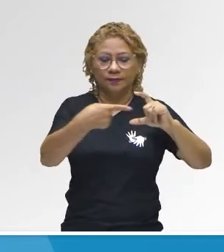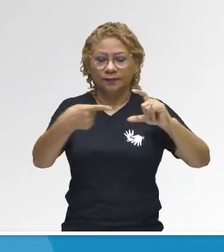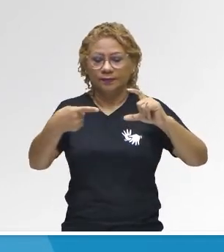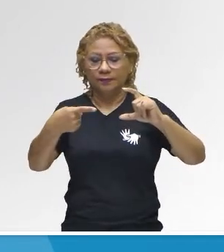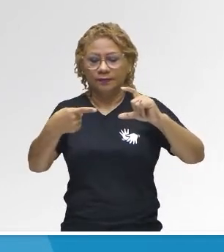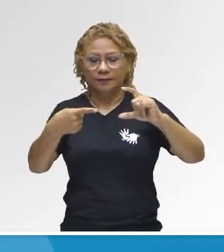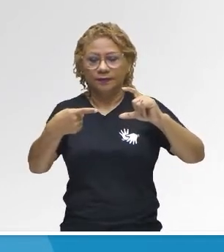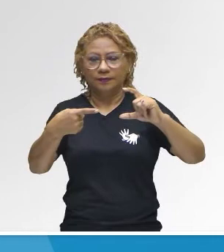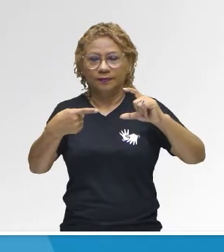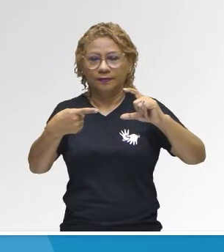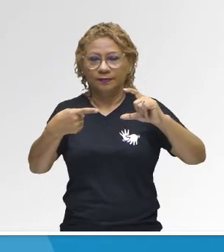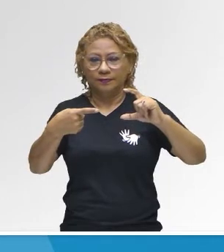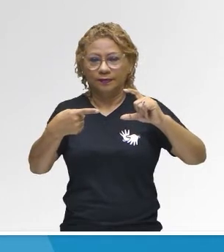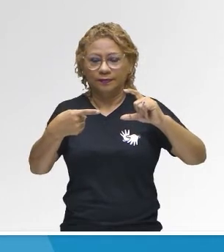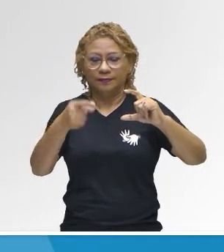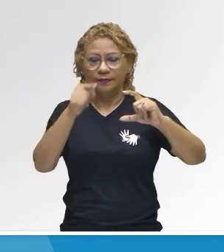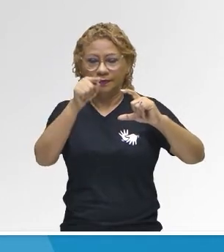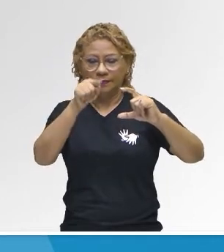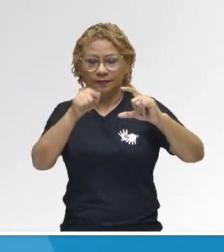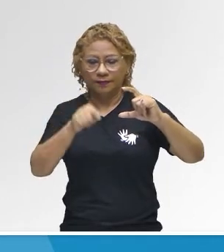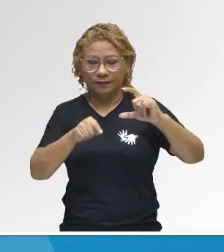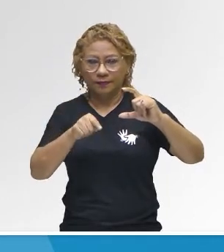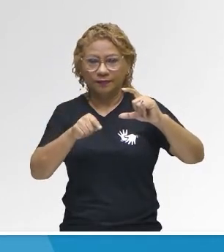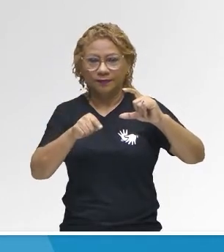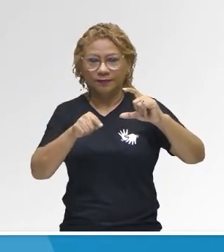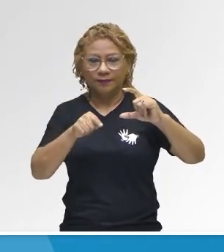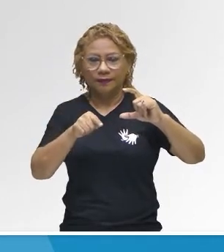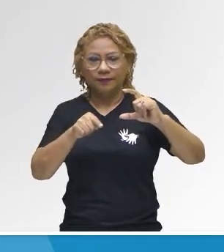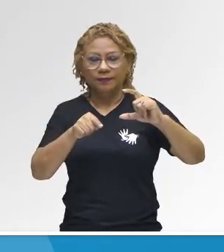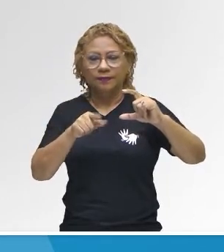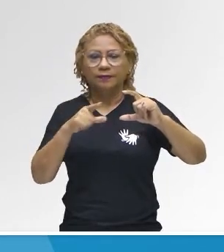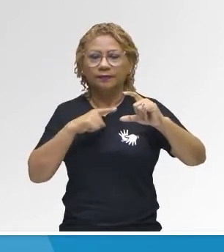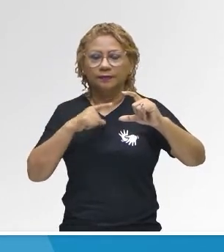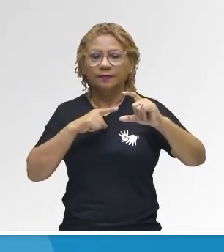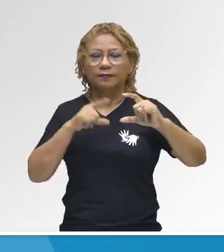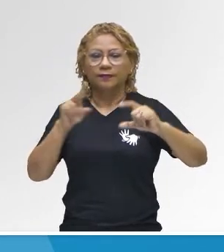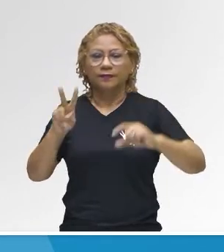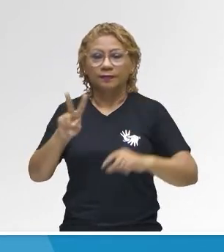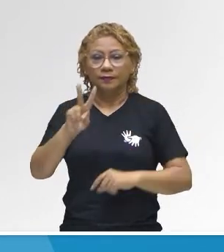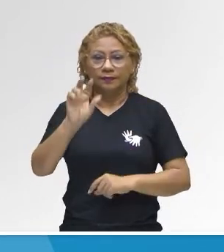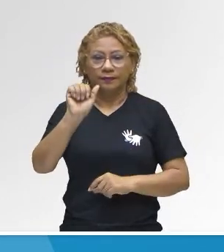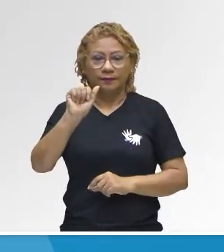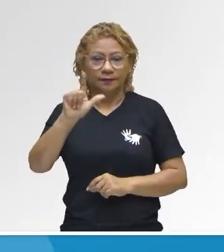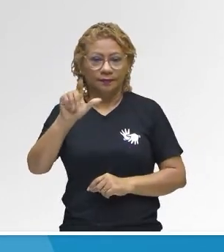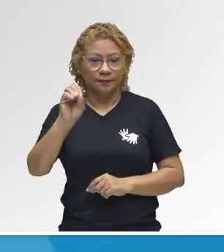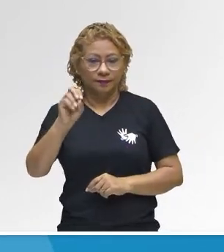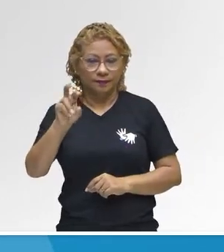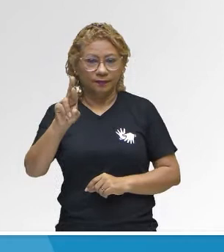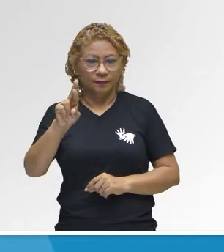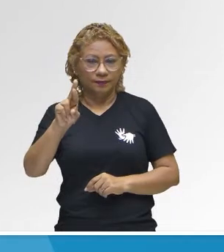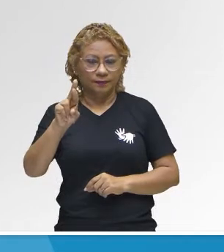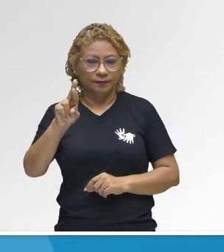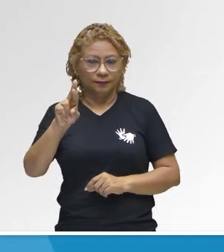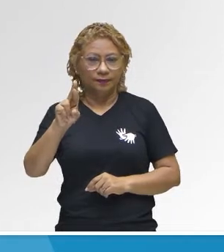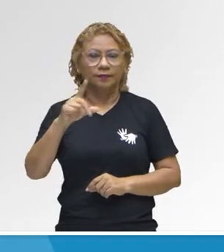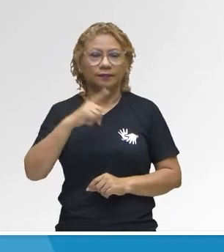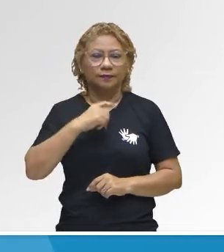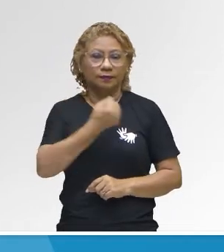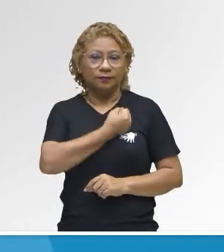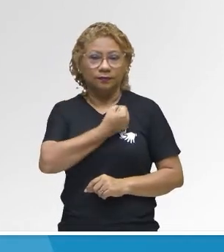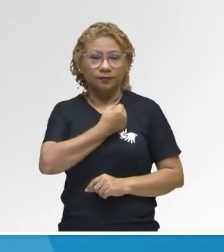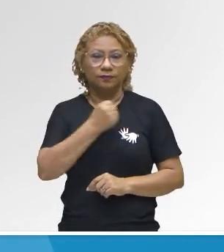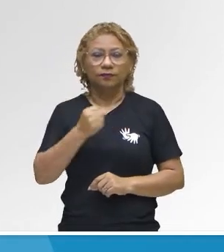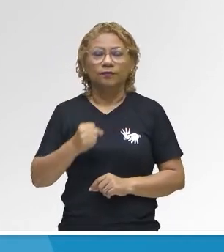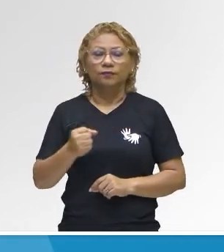tangente. E os valores da tangente a gente pode ver que cresce para cá,